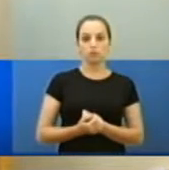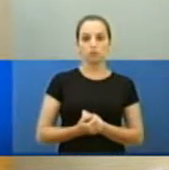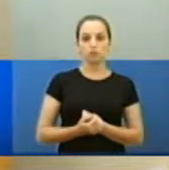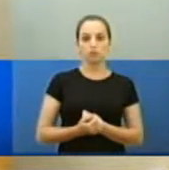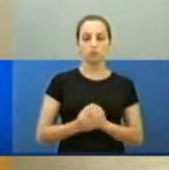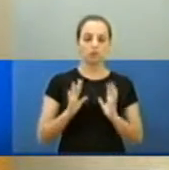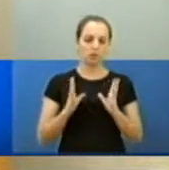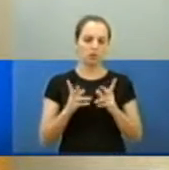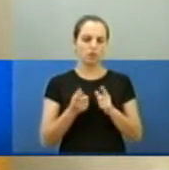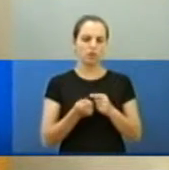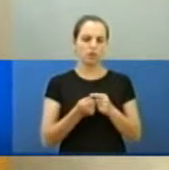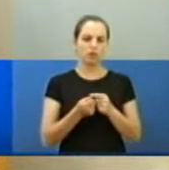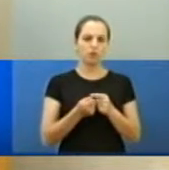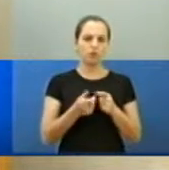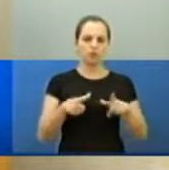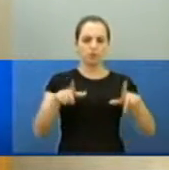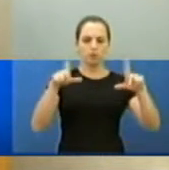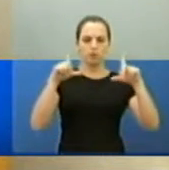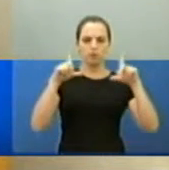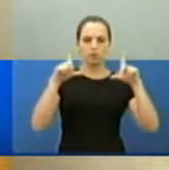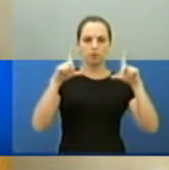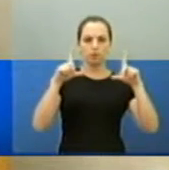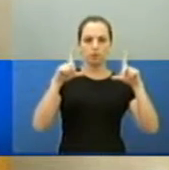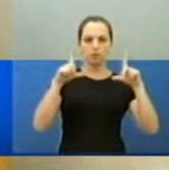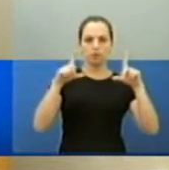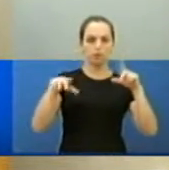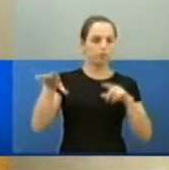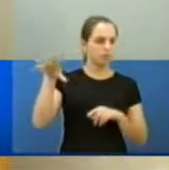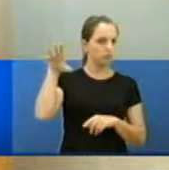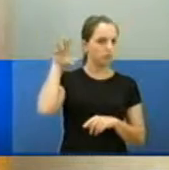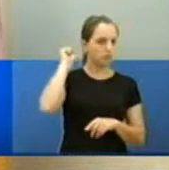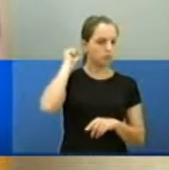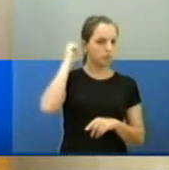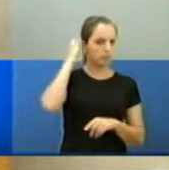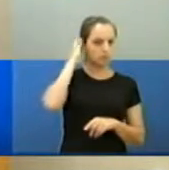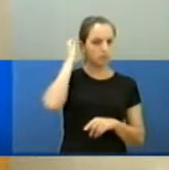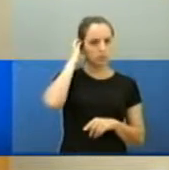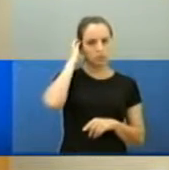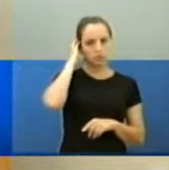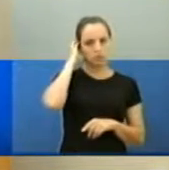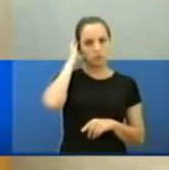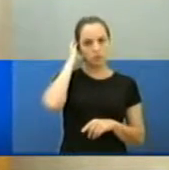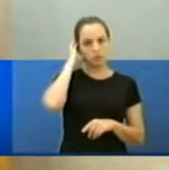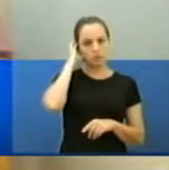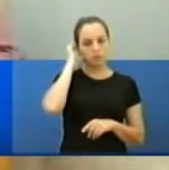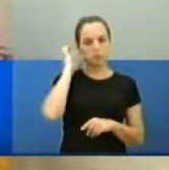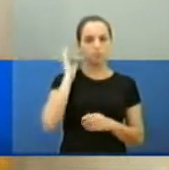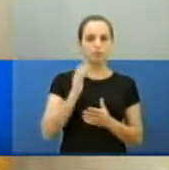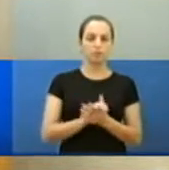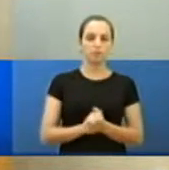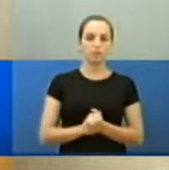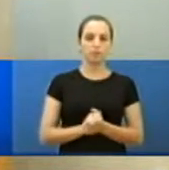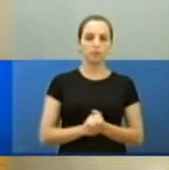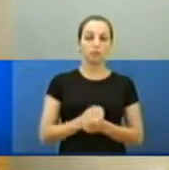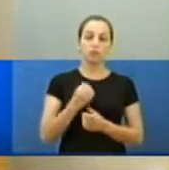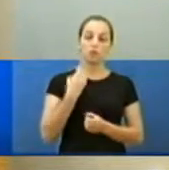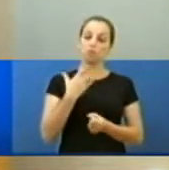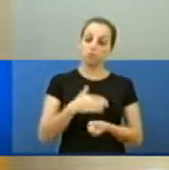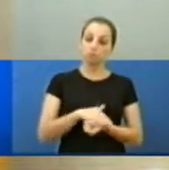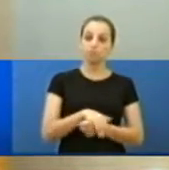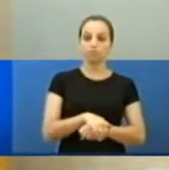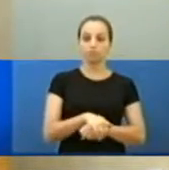todos que nos assistem em casa, nos ouvem pela rádio, assistem pela TV, muito boa noite.